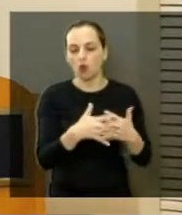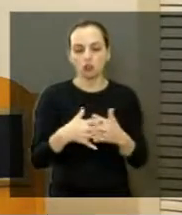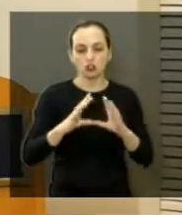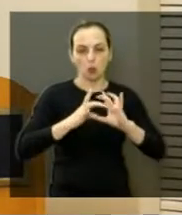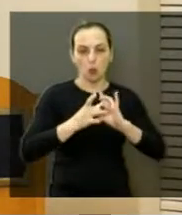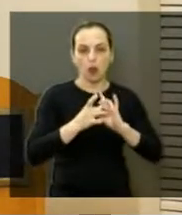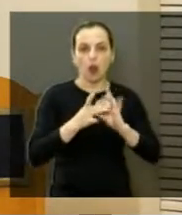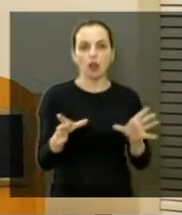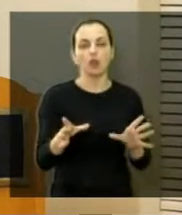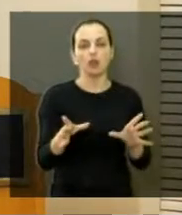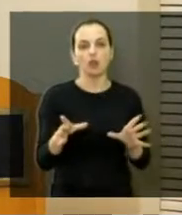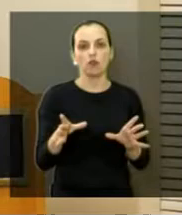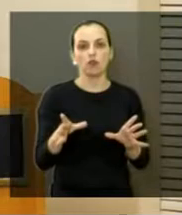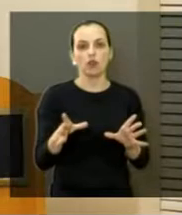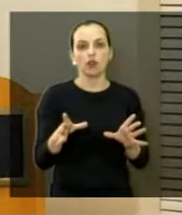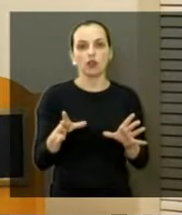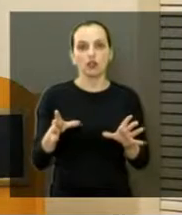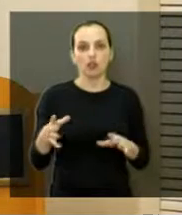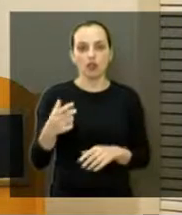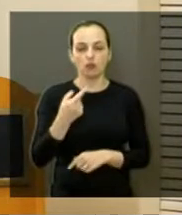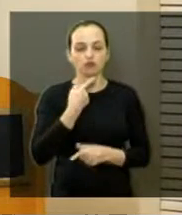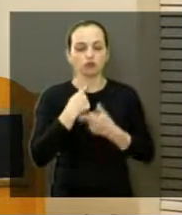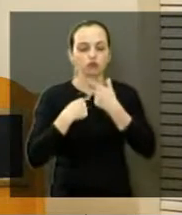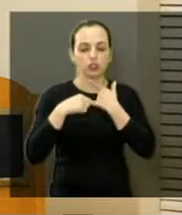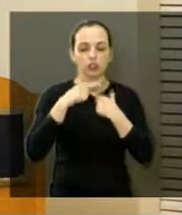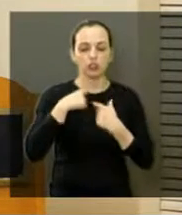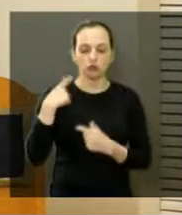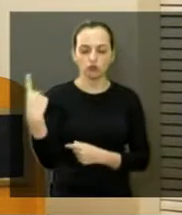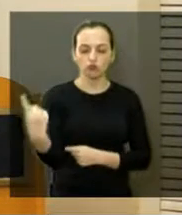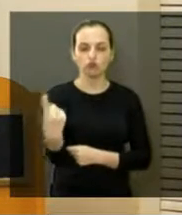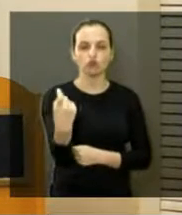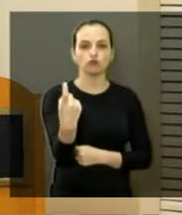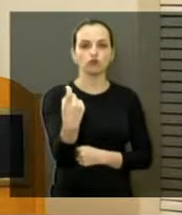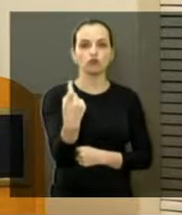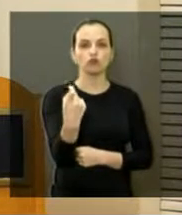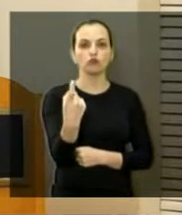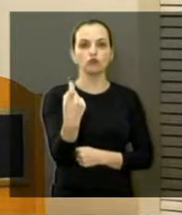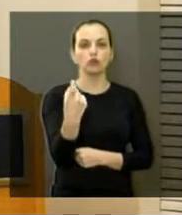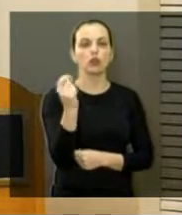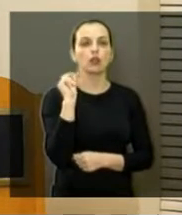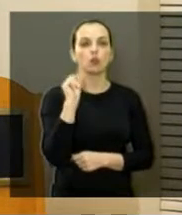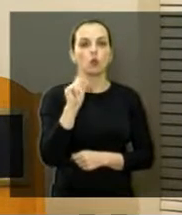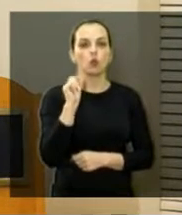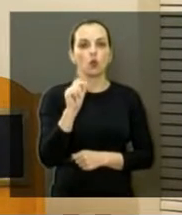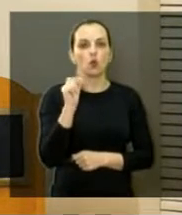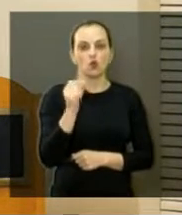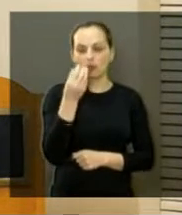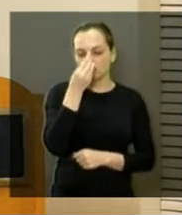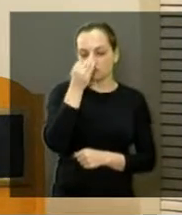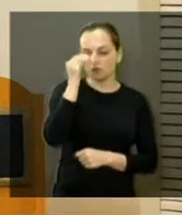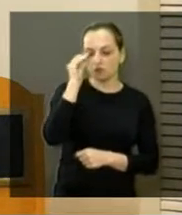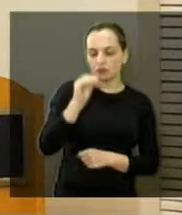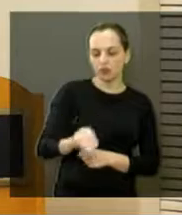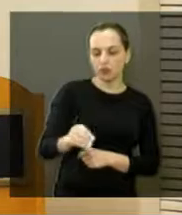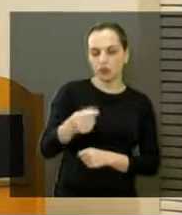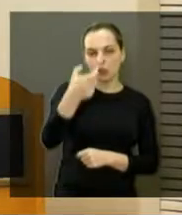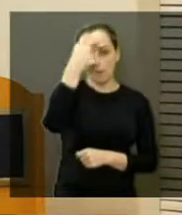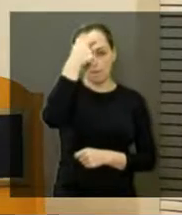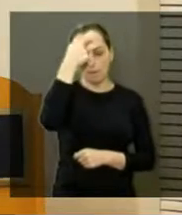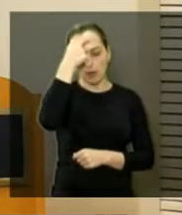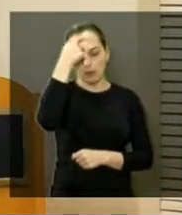que é a supremacia da vontade individual e que a absoluta banalização da racionalidade